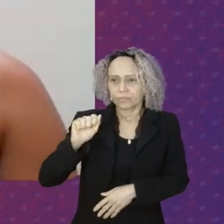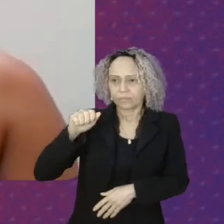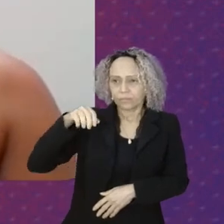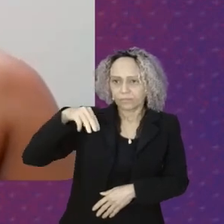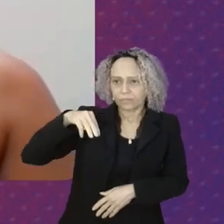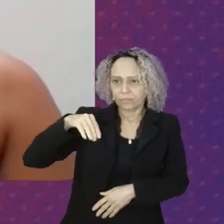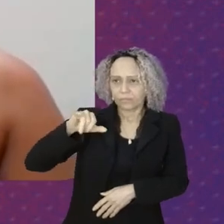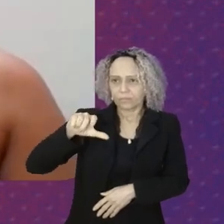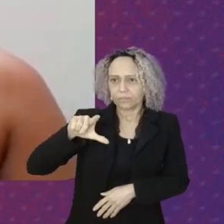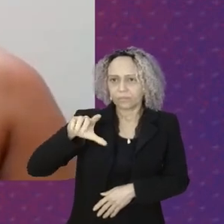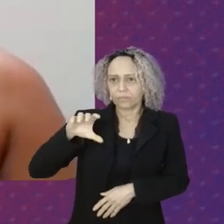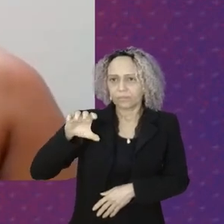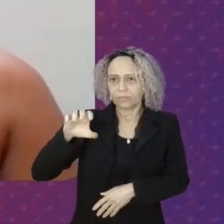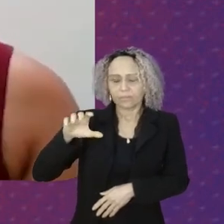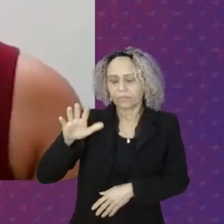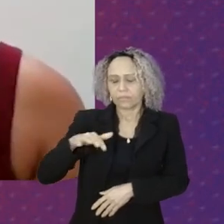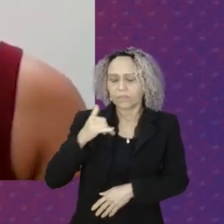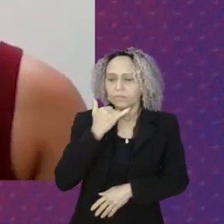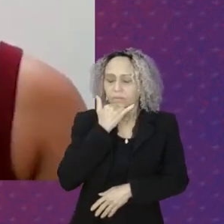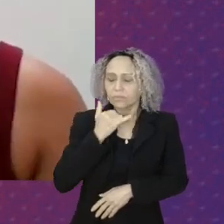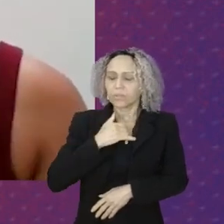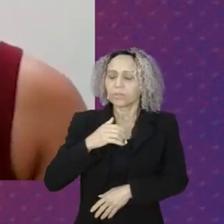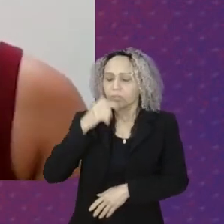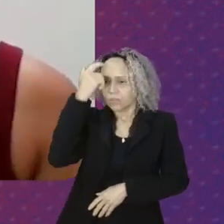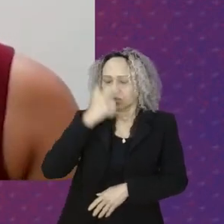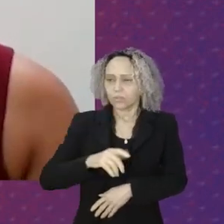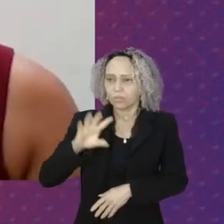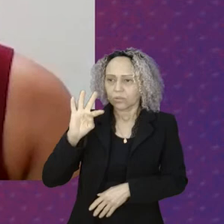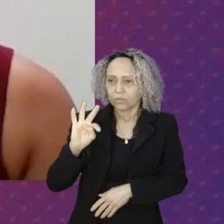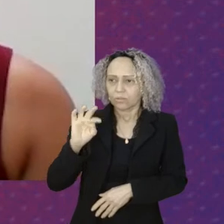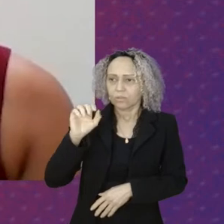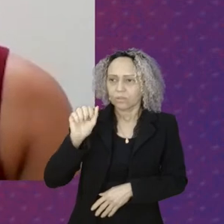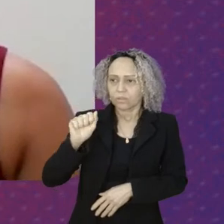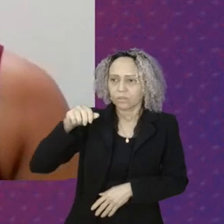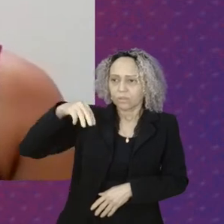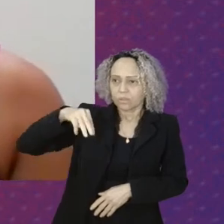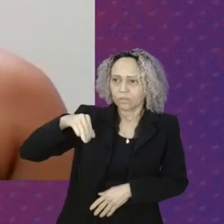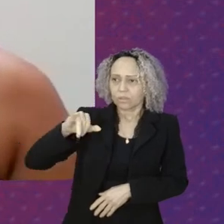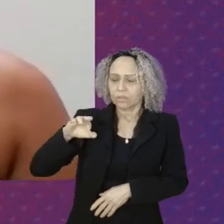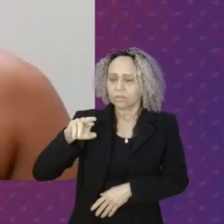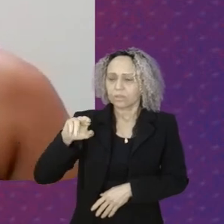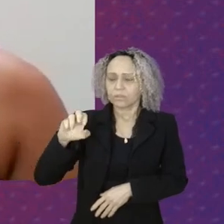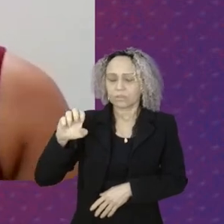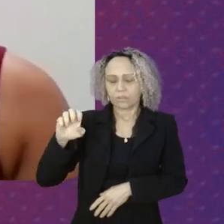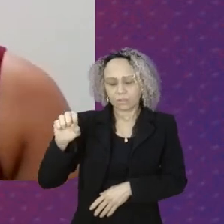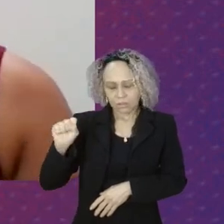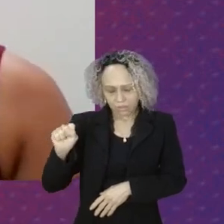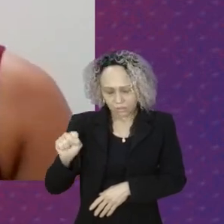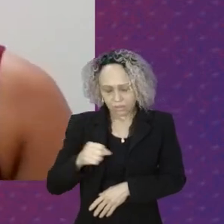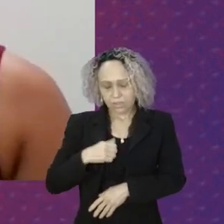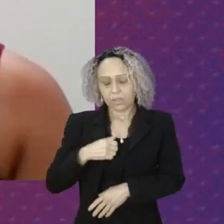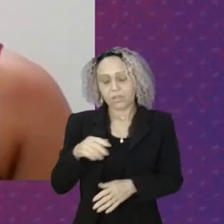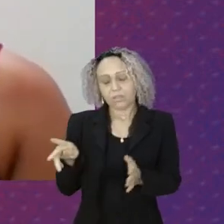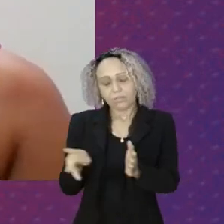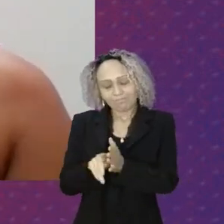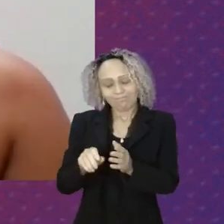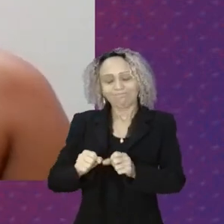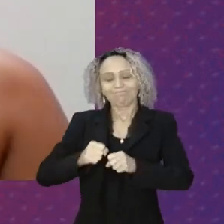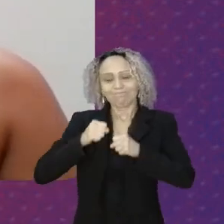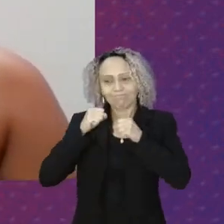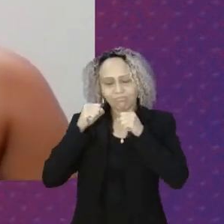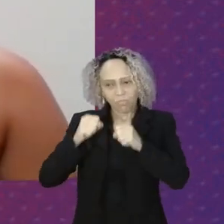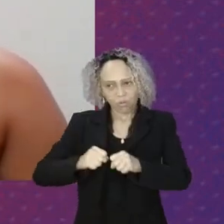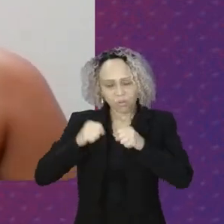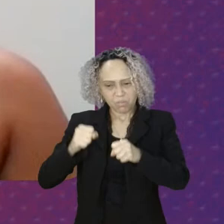sou advogada, tenho um mestrado em Direito Político e Econômico, sou militante do movimento negro, militante